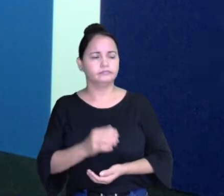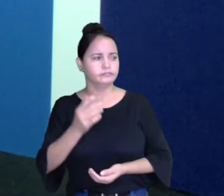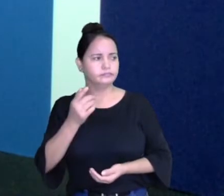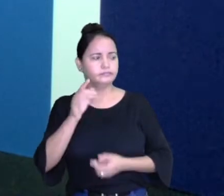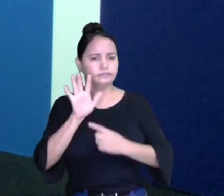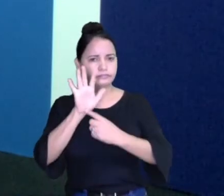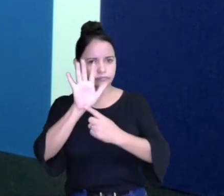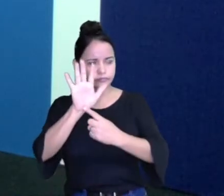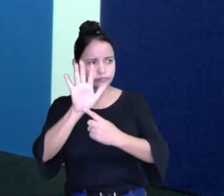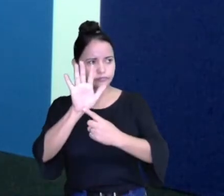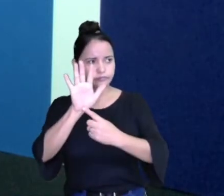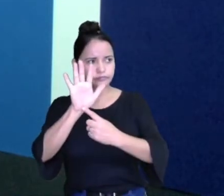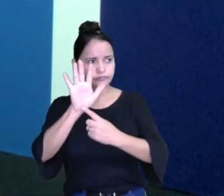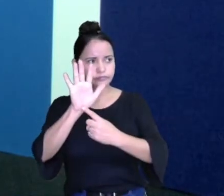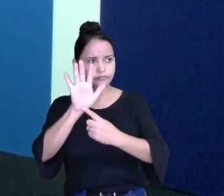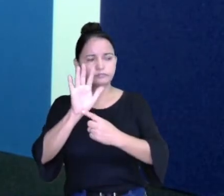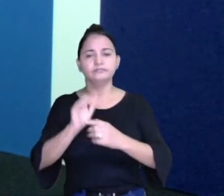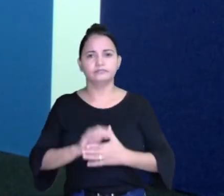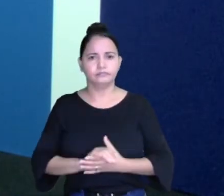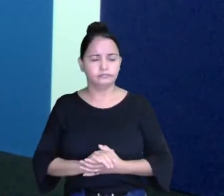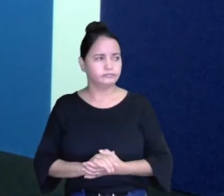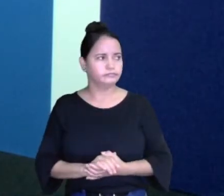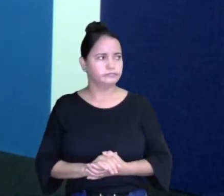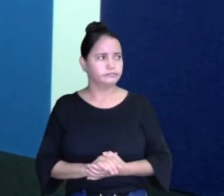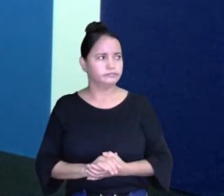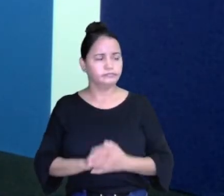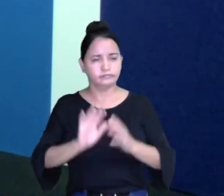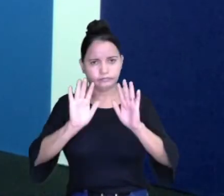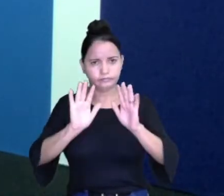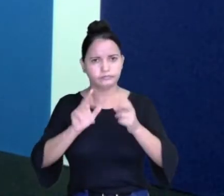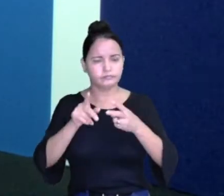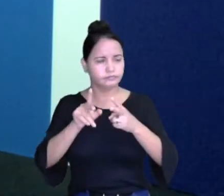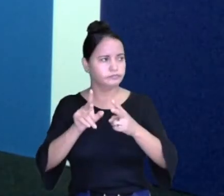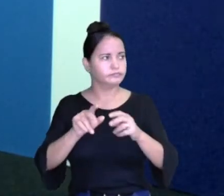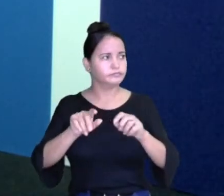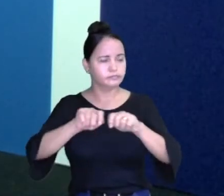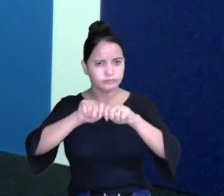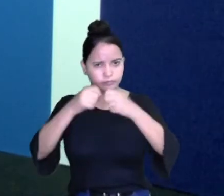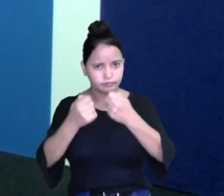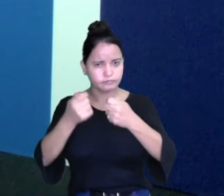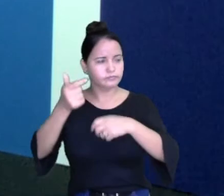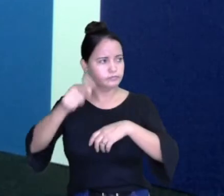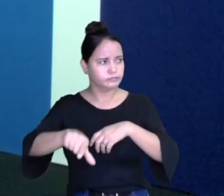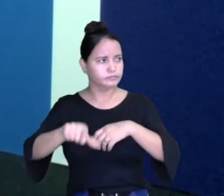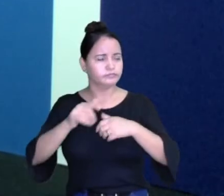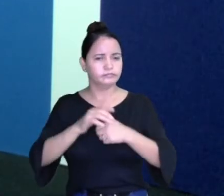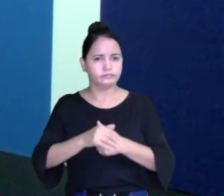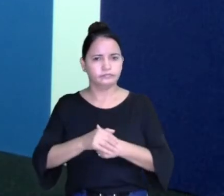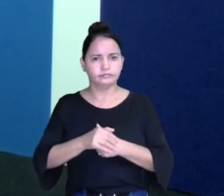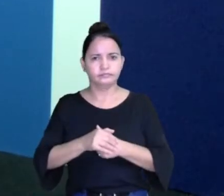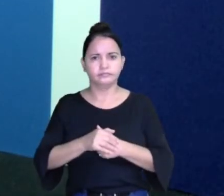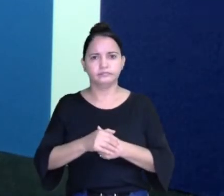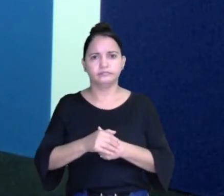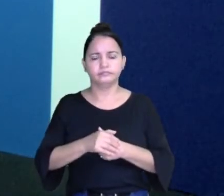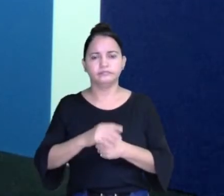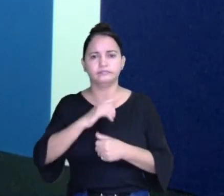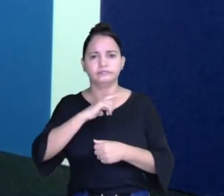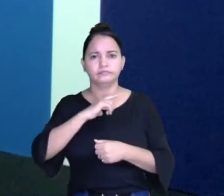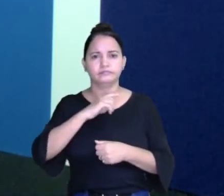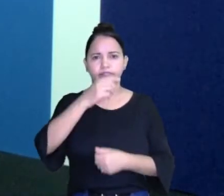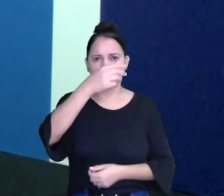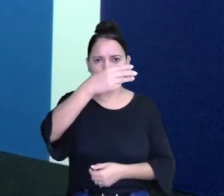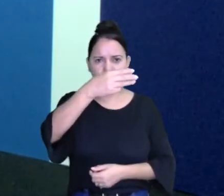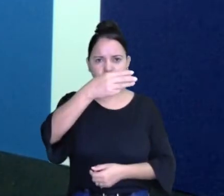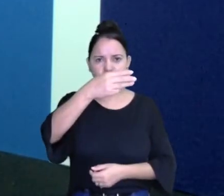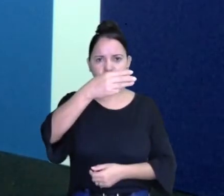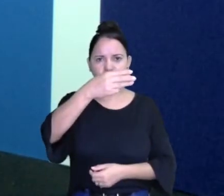Daqui a pouquinho a gente continua. O que é que eu quero aqui primeiro? Olha esses 3. Aqui eu tenho